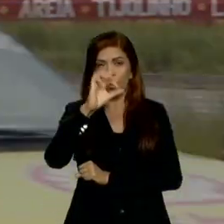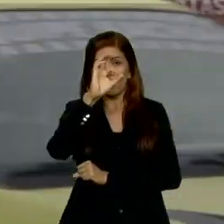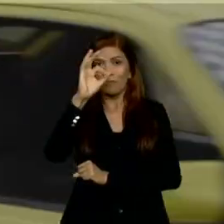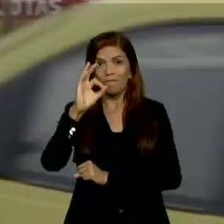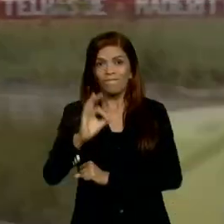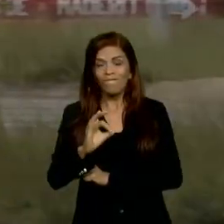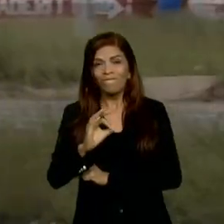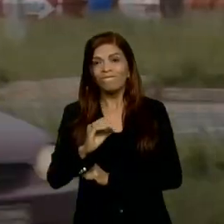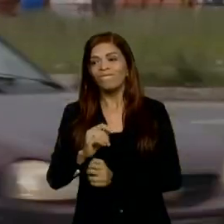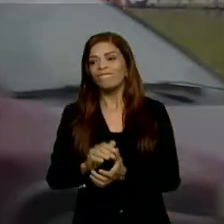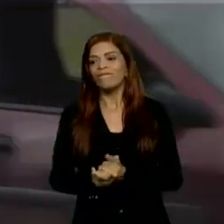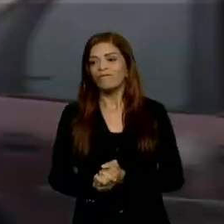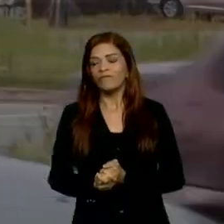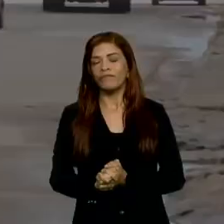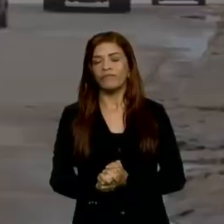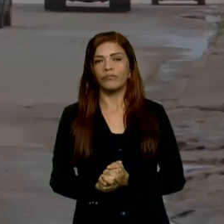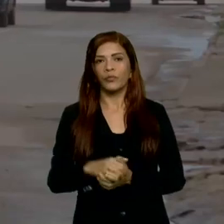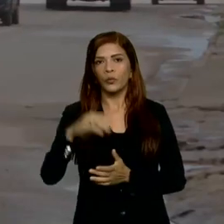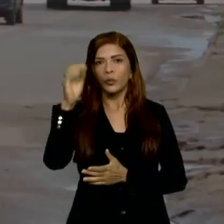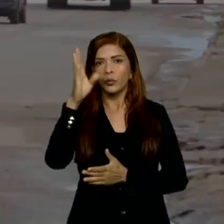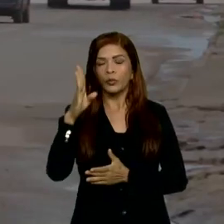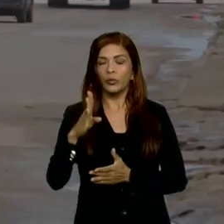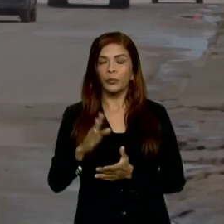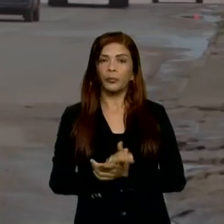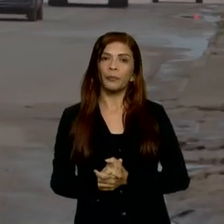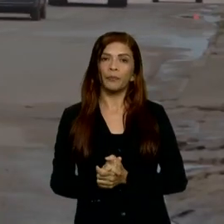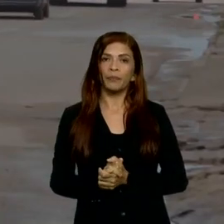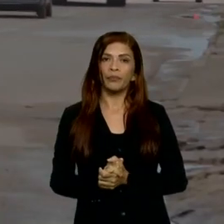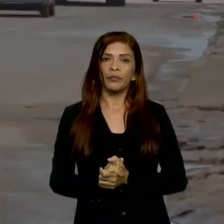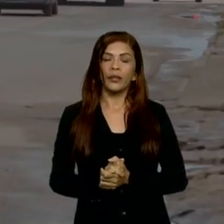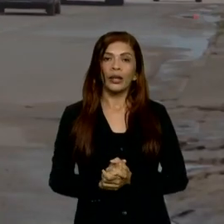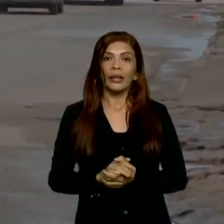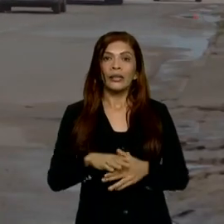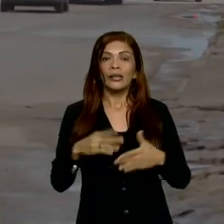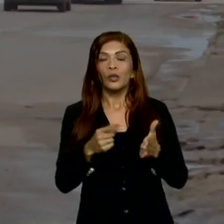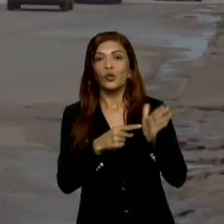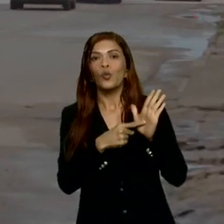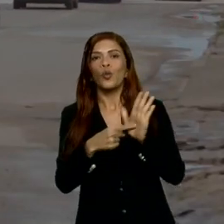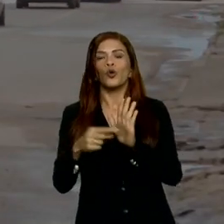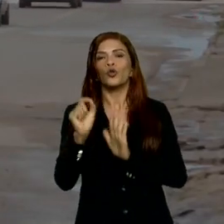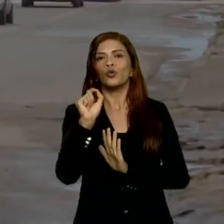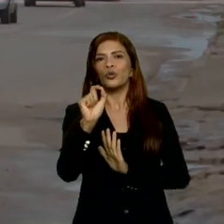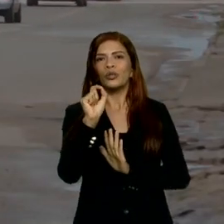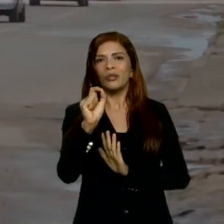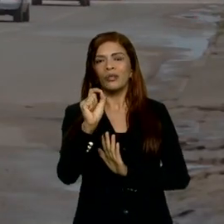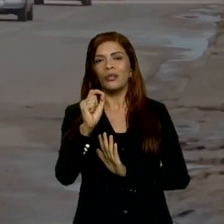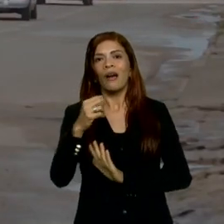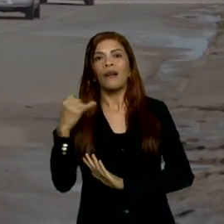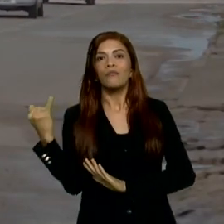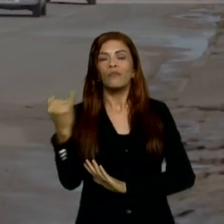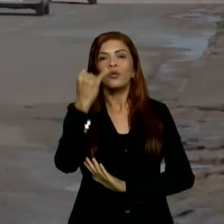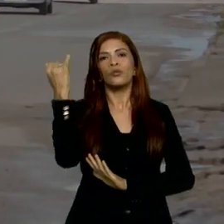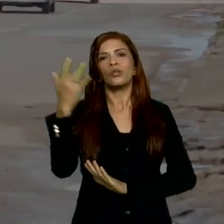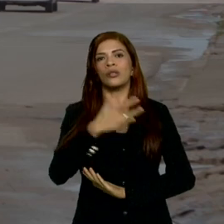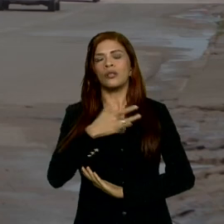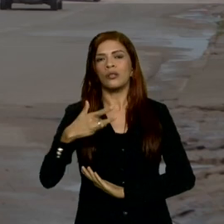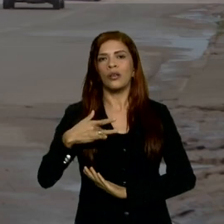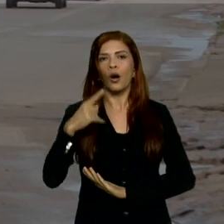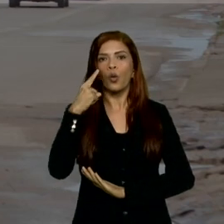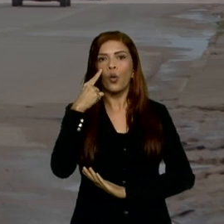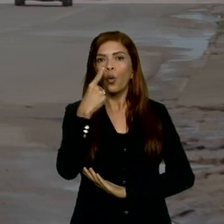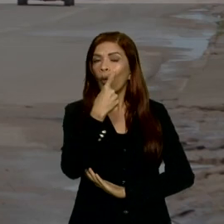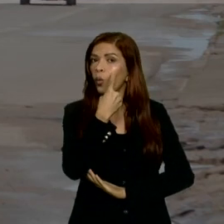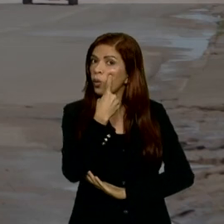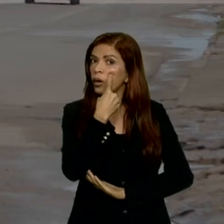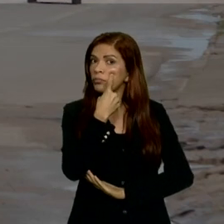cnhs emitidas no Brasil para a entidade os números mostram a relevância da Saúde ocular para a população e